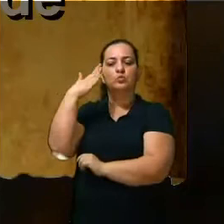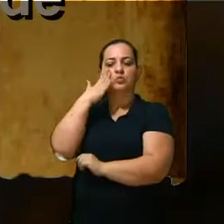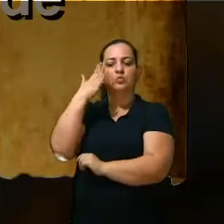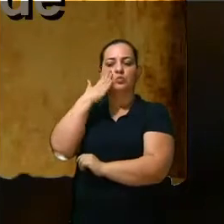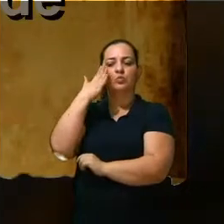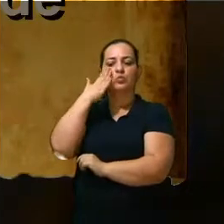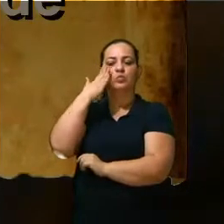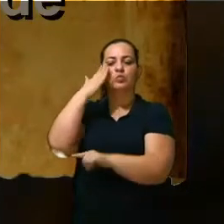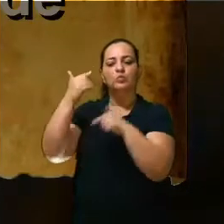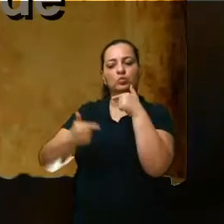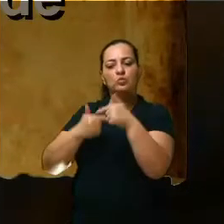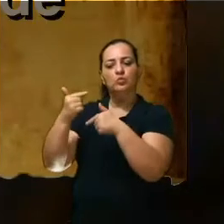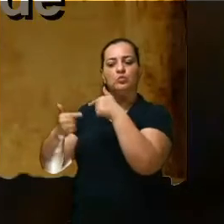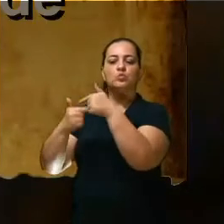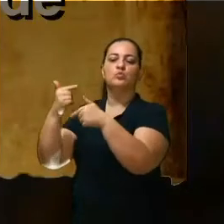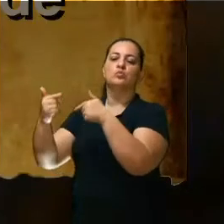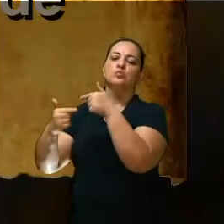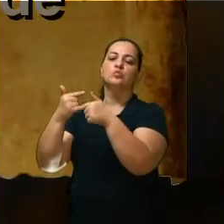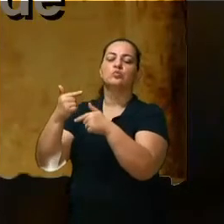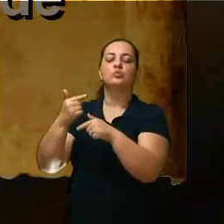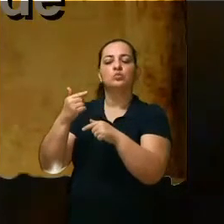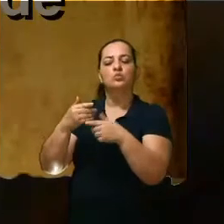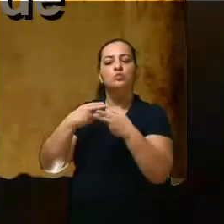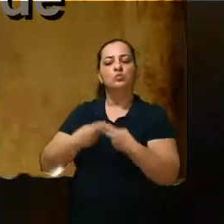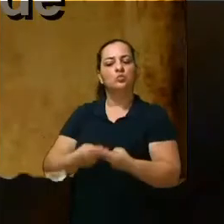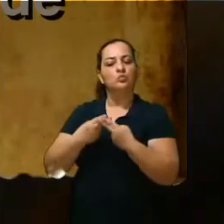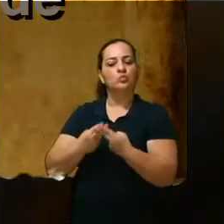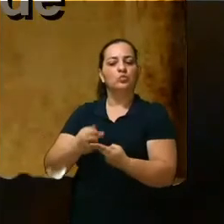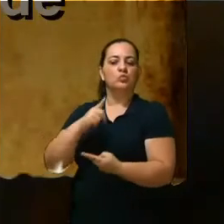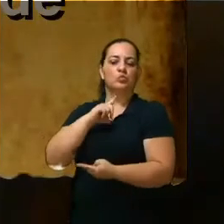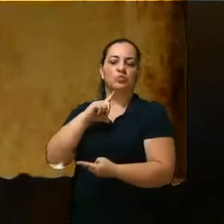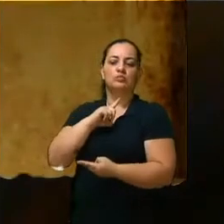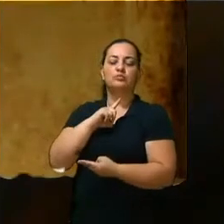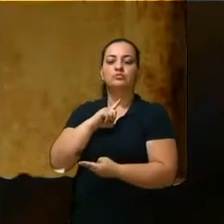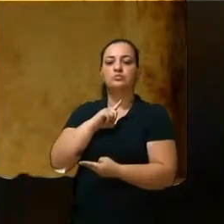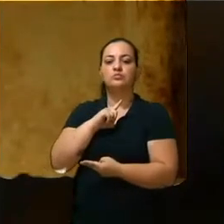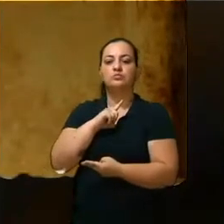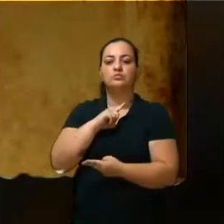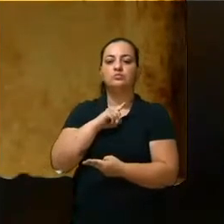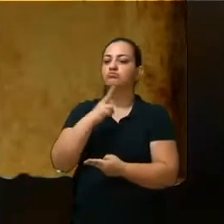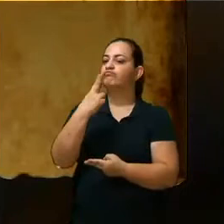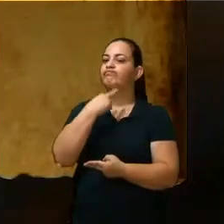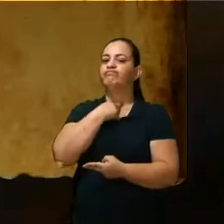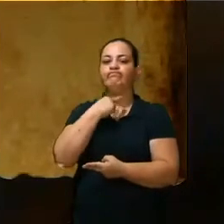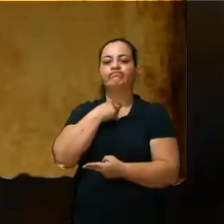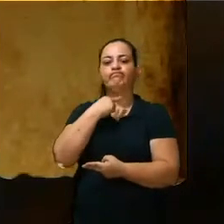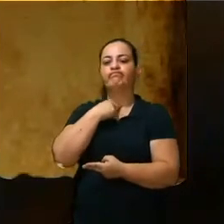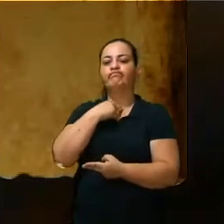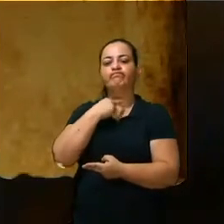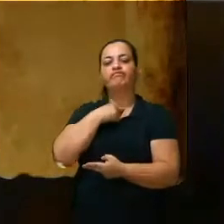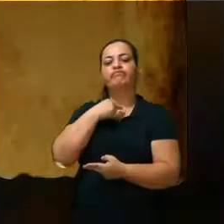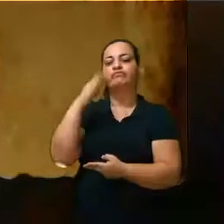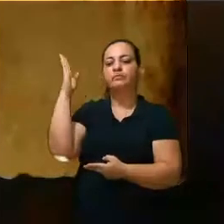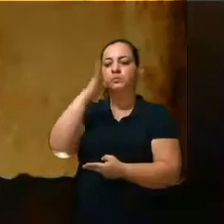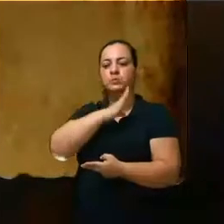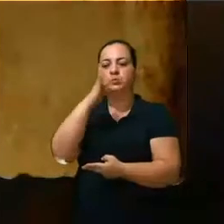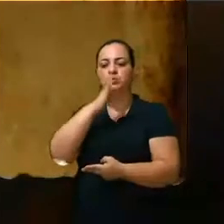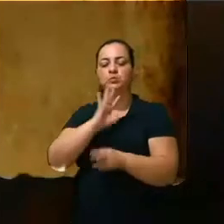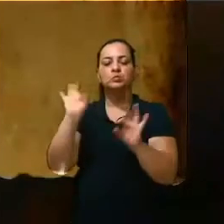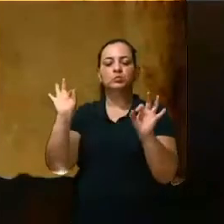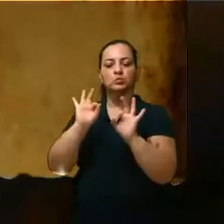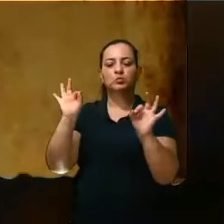e o teu trabalho EA tua paciência e não pode sofrer os maus